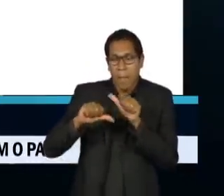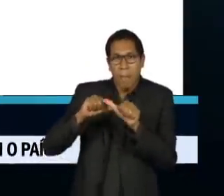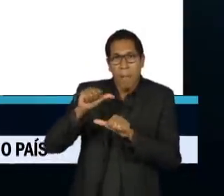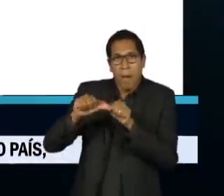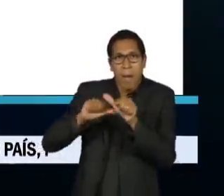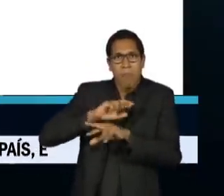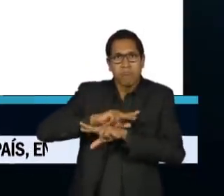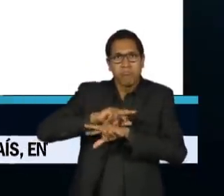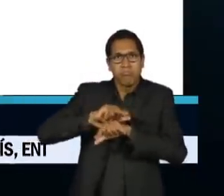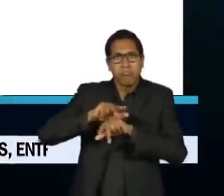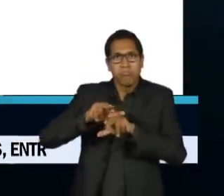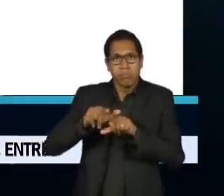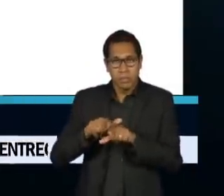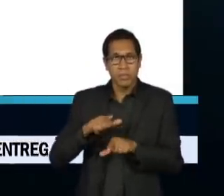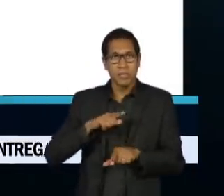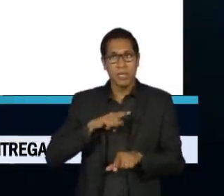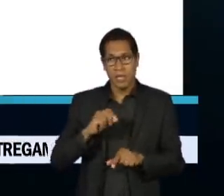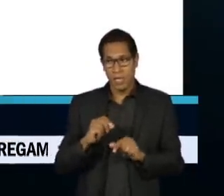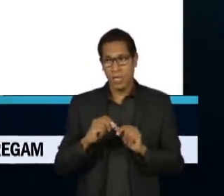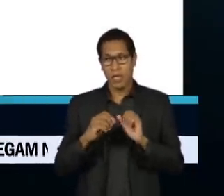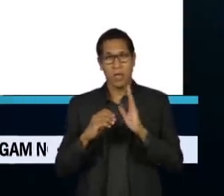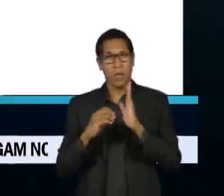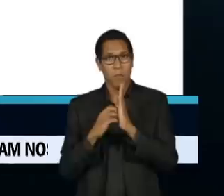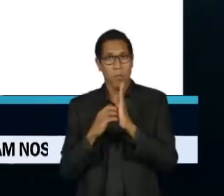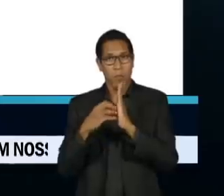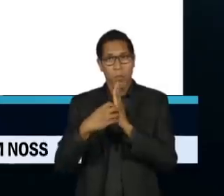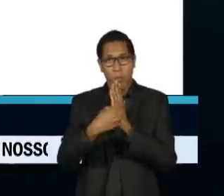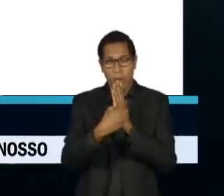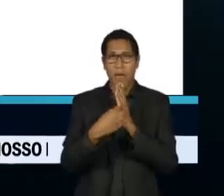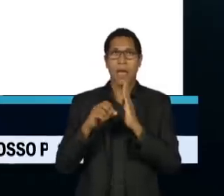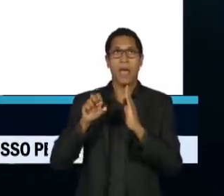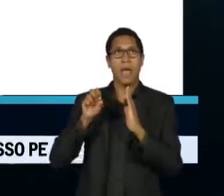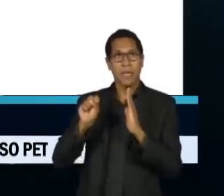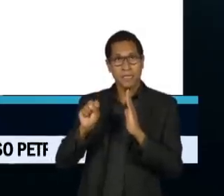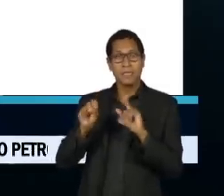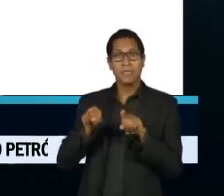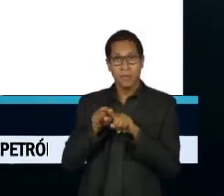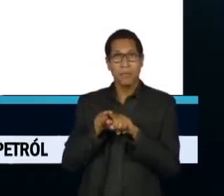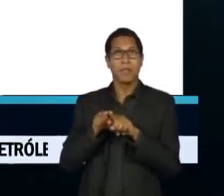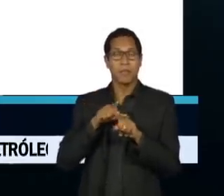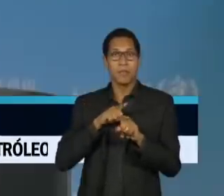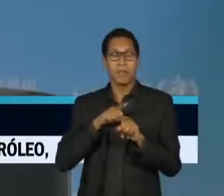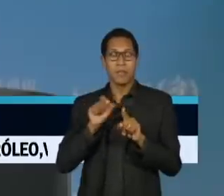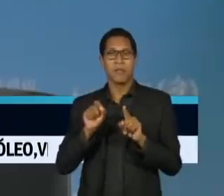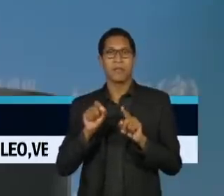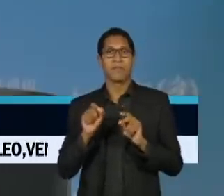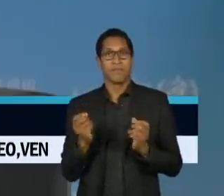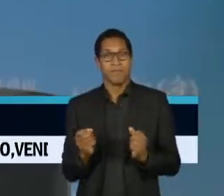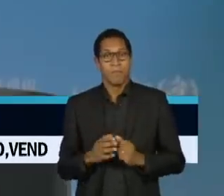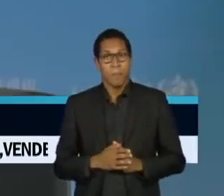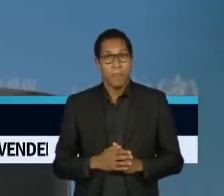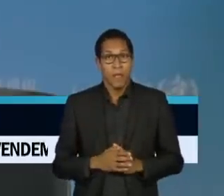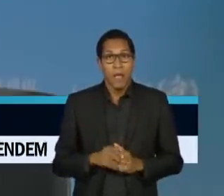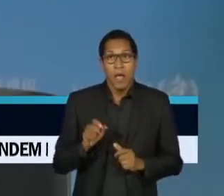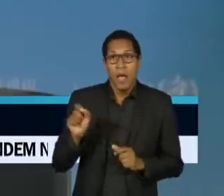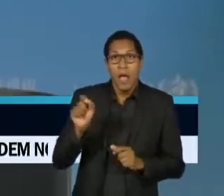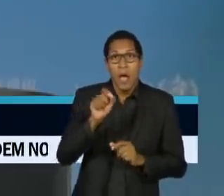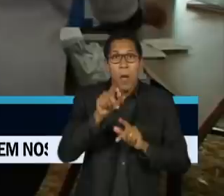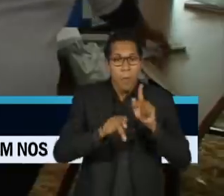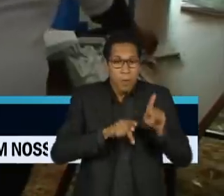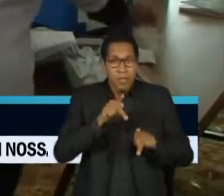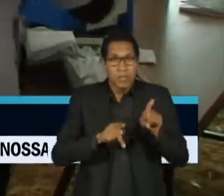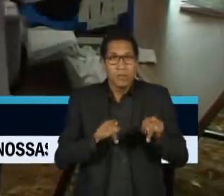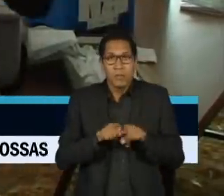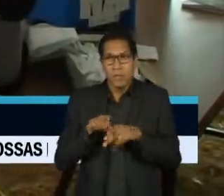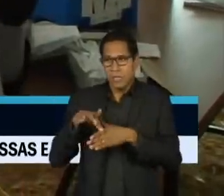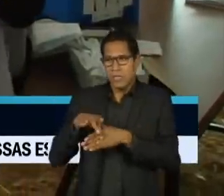muitas delas na proteína S, responsável pela fixação do vírus na célula onde irá se reproduzir. Autoridades e população